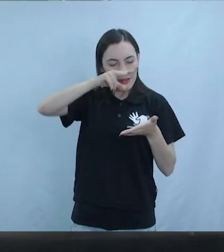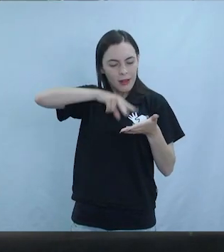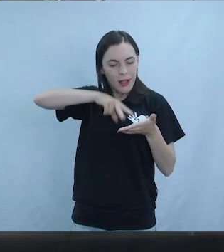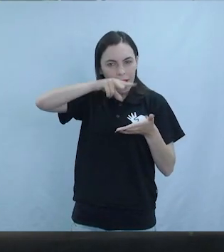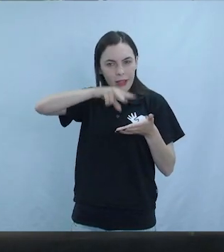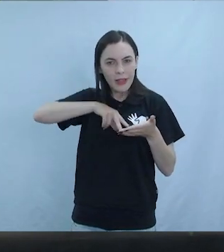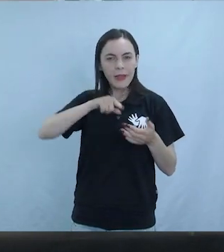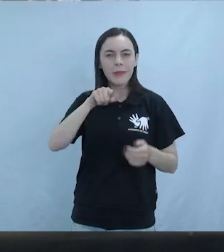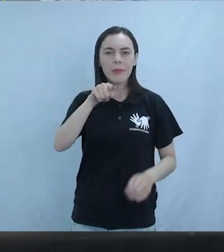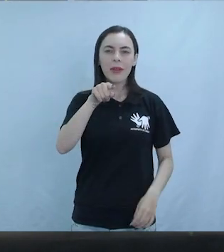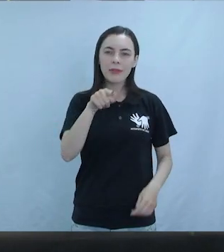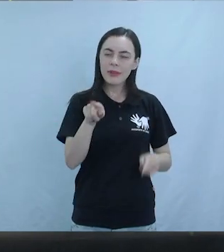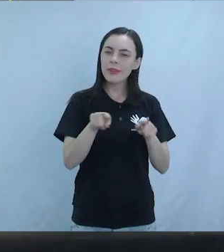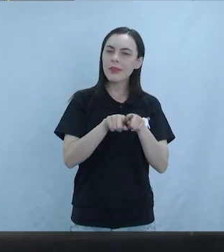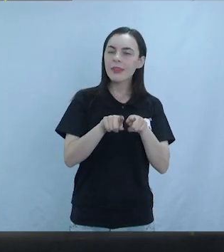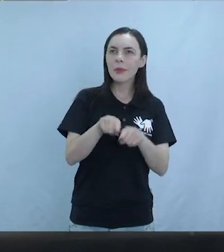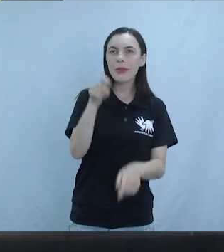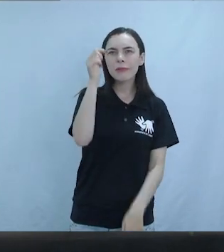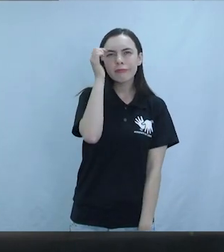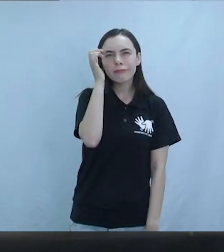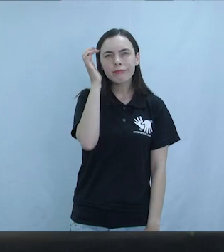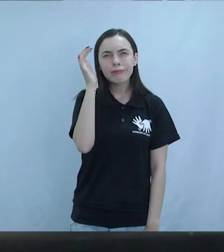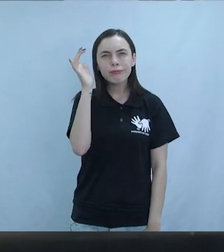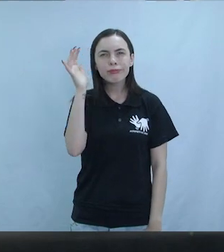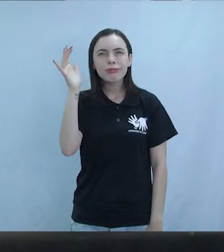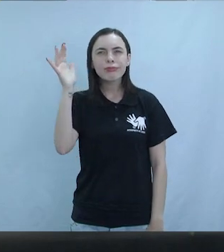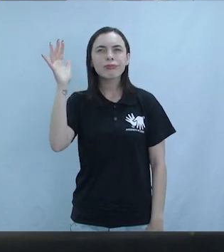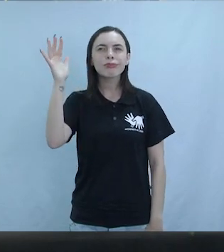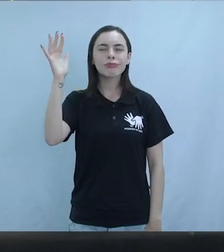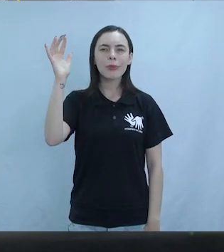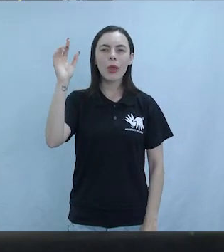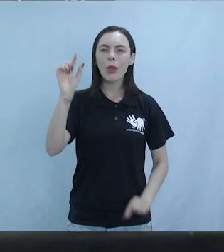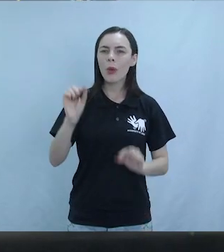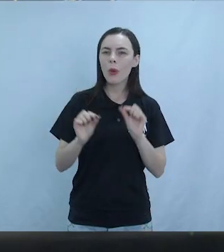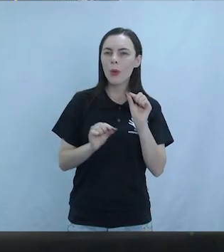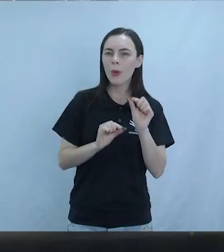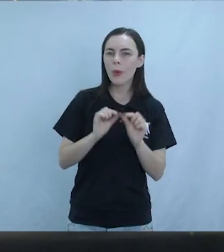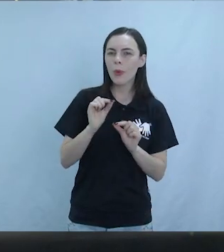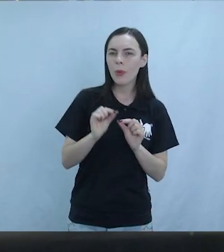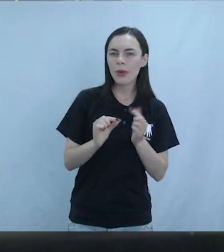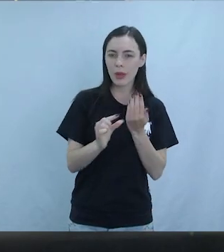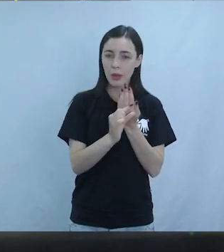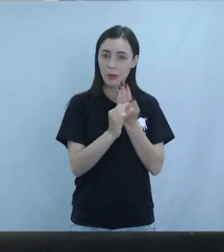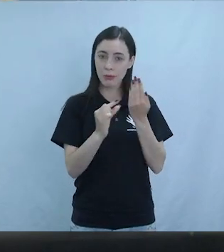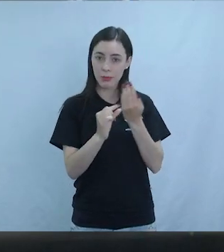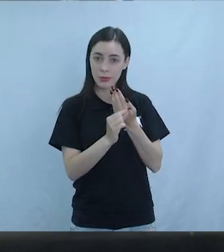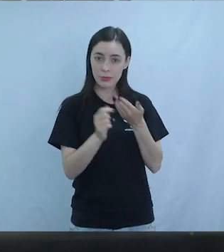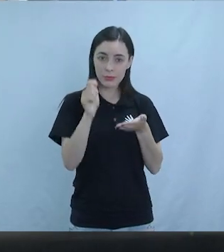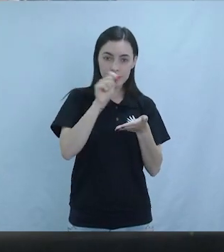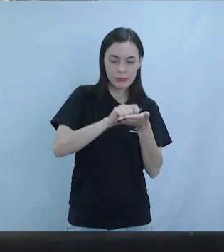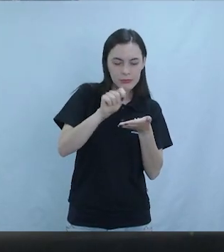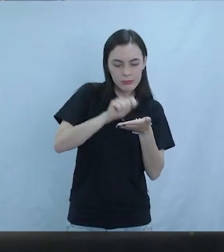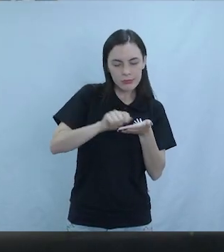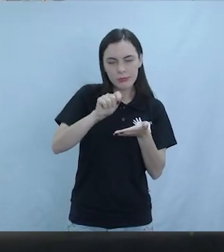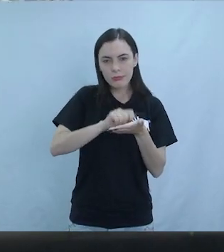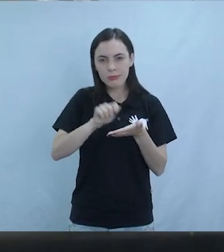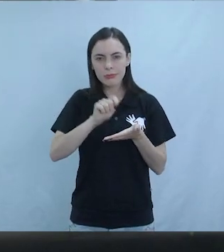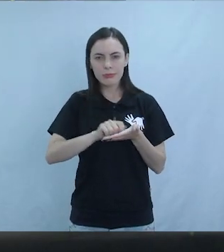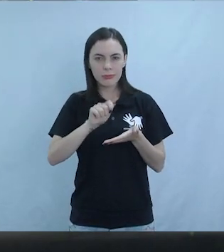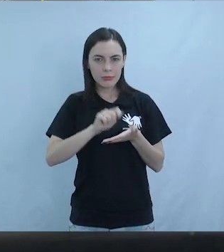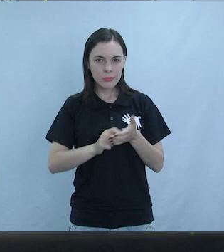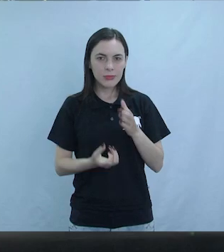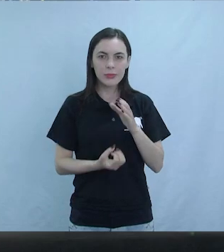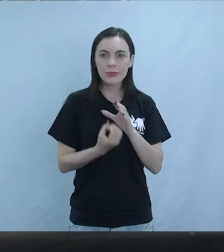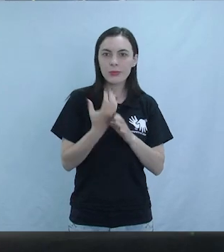história para você viajar nessa imaginação pelo que o autor, o Nicolau, né, que